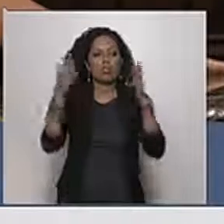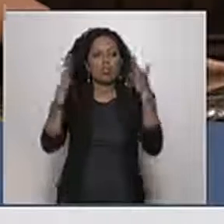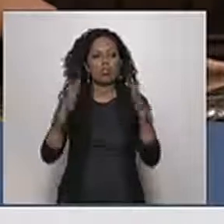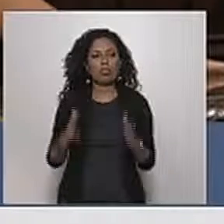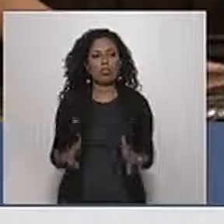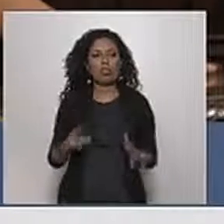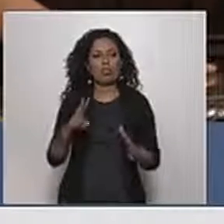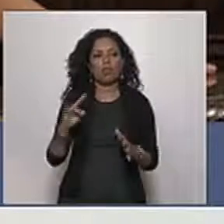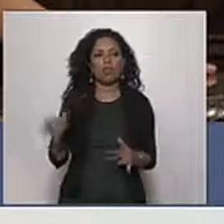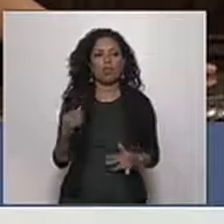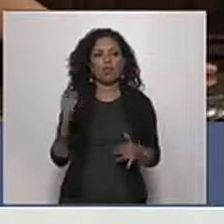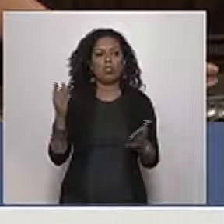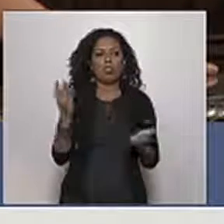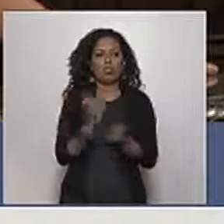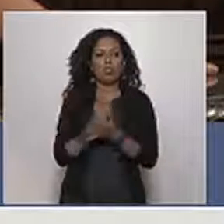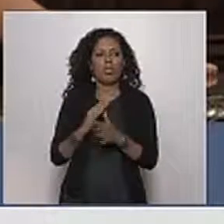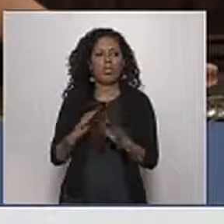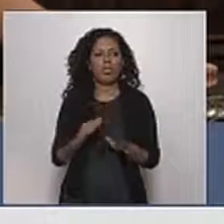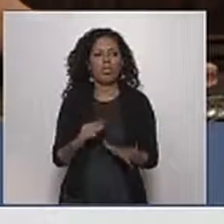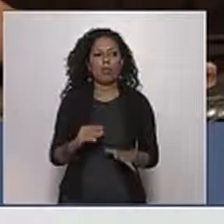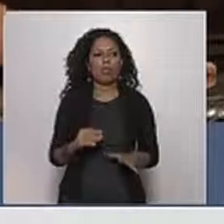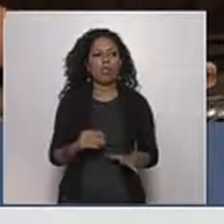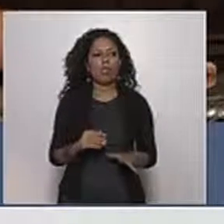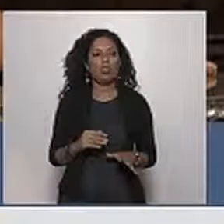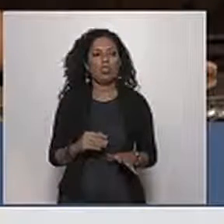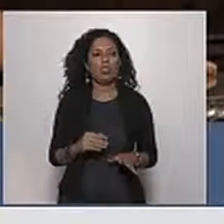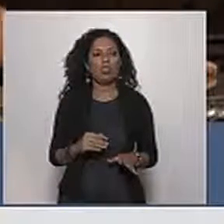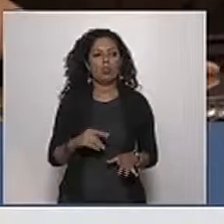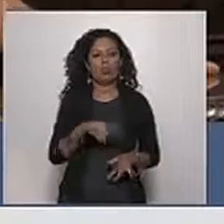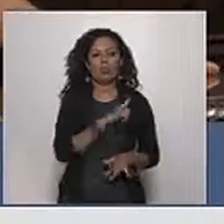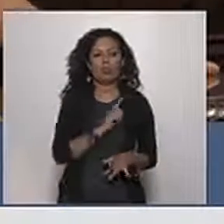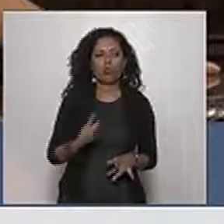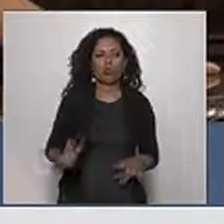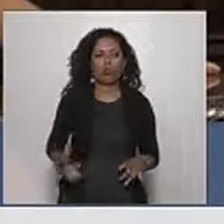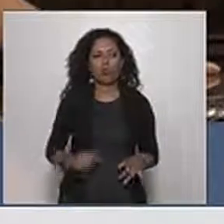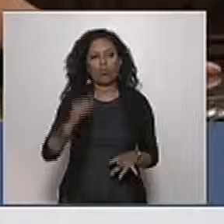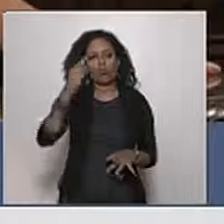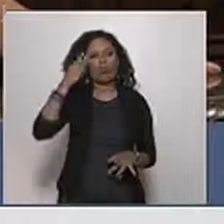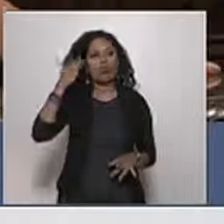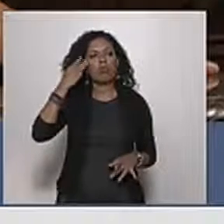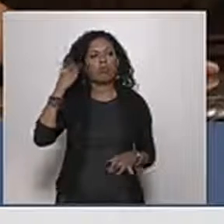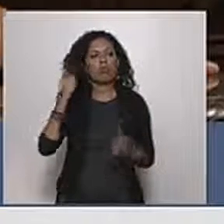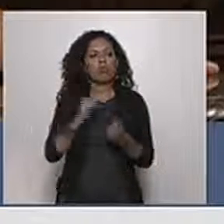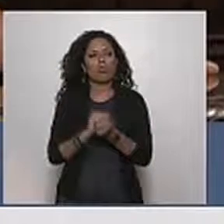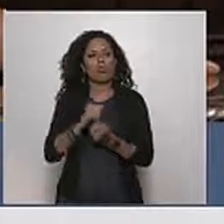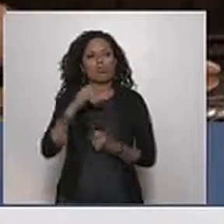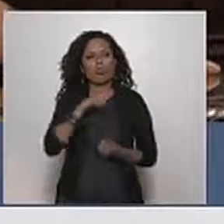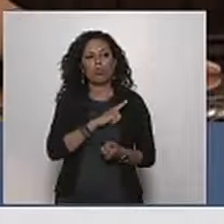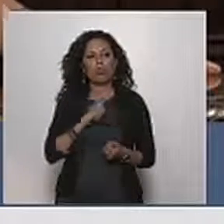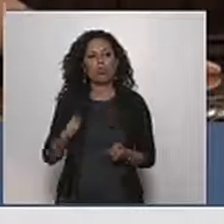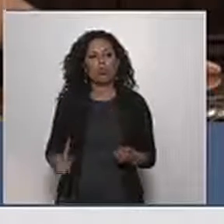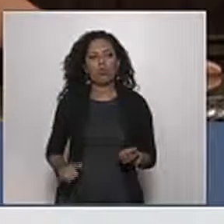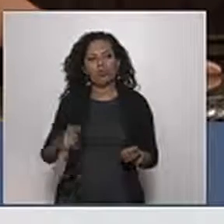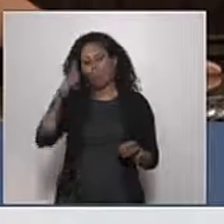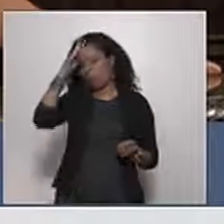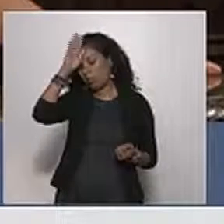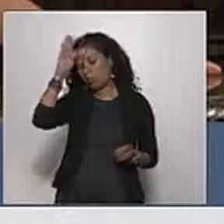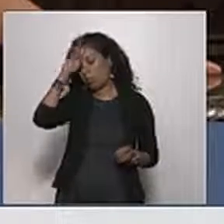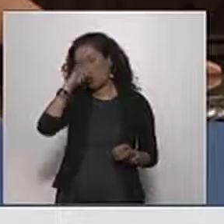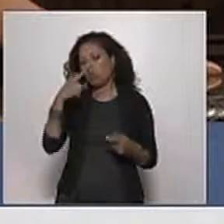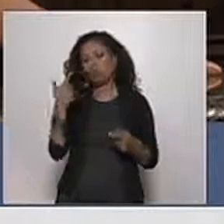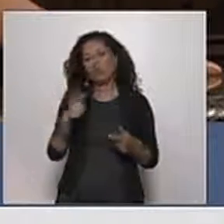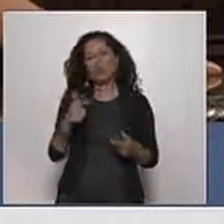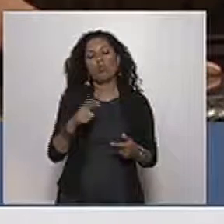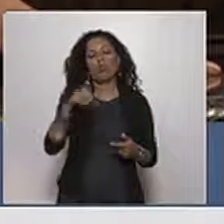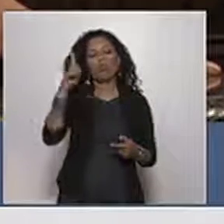para encerrar mesmo, os governos de Witzel e de Bolsonaro não têm legitimidade